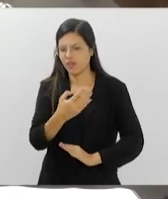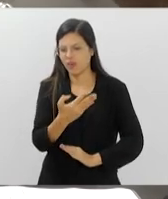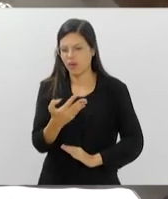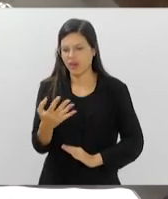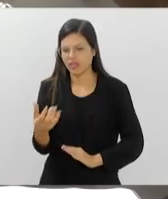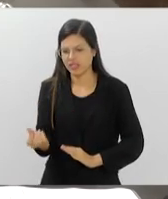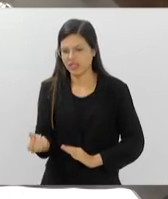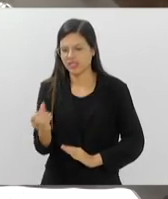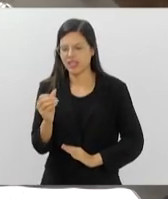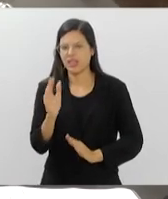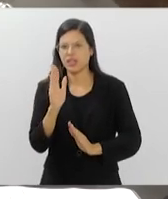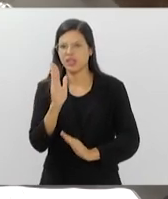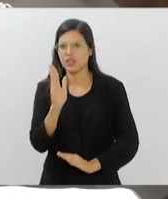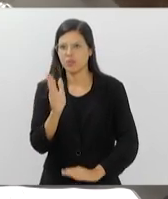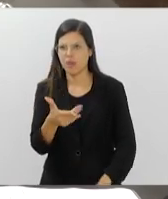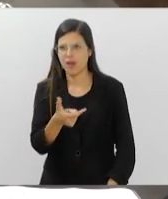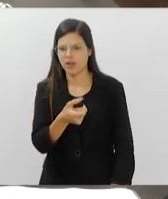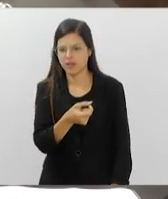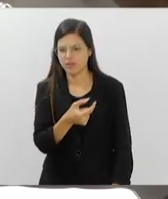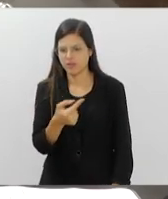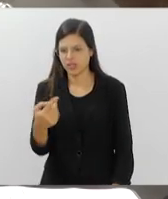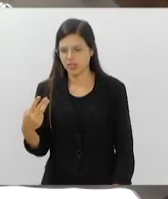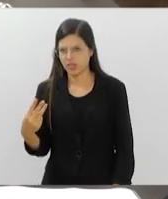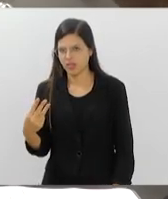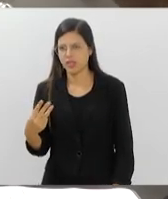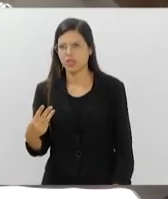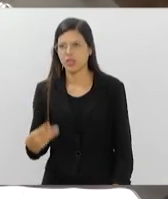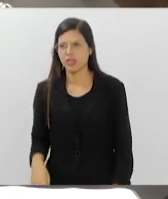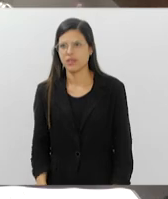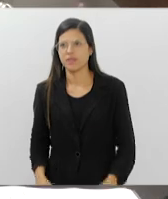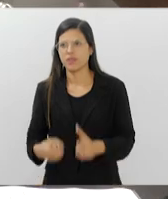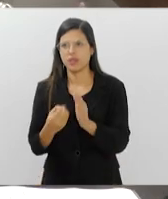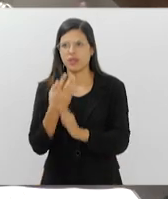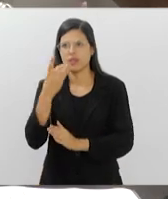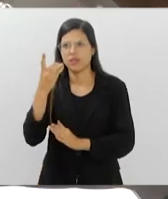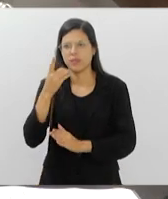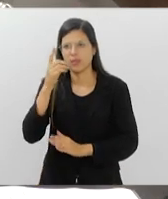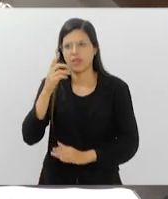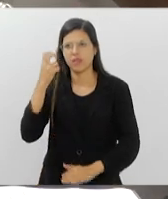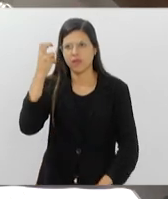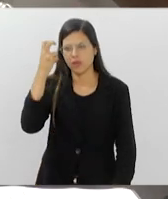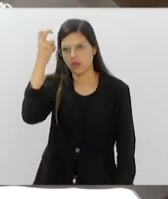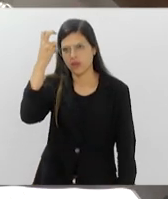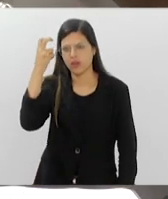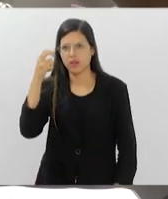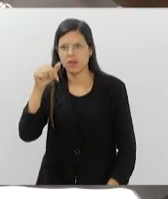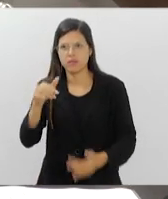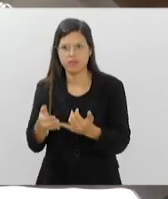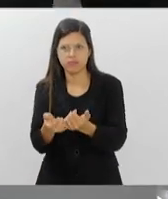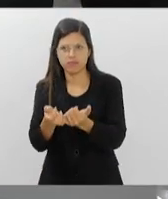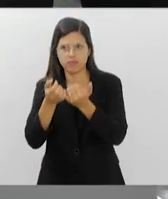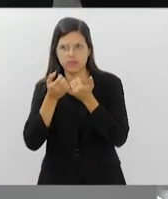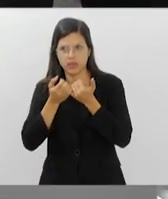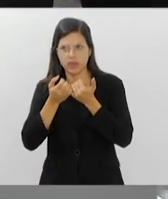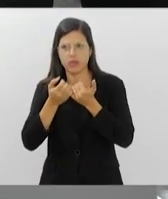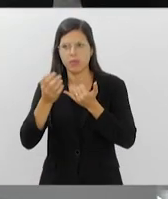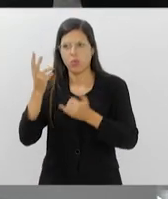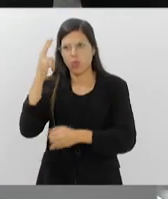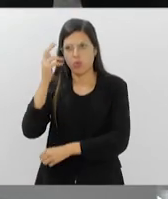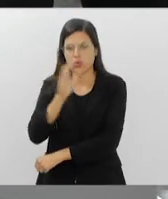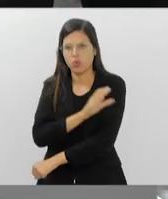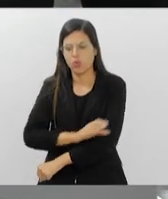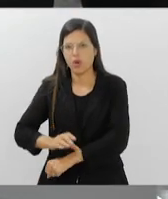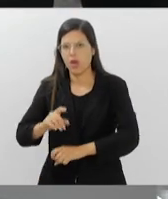lei 1946 de 2023, de autoria da deputada Verônica Lima, que declara como patrimônio cultural e material do Estado do